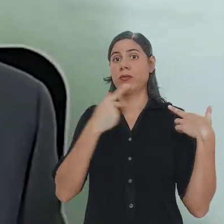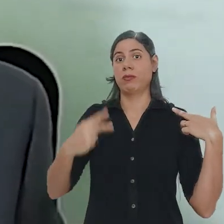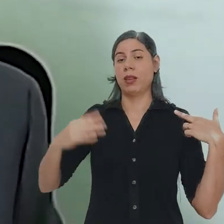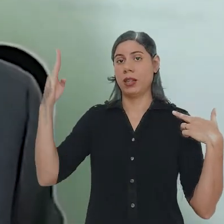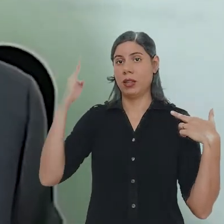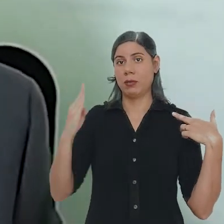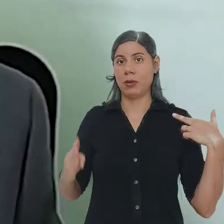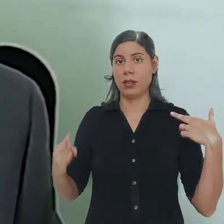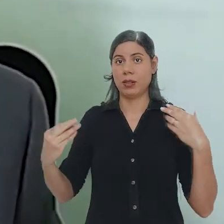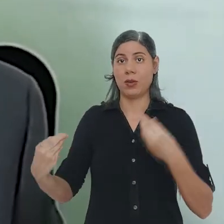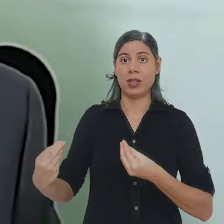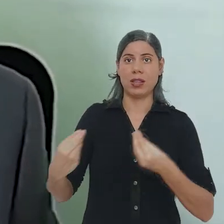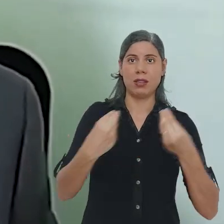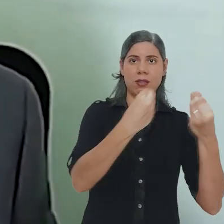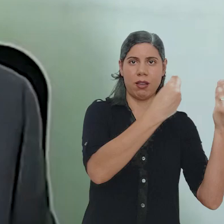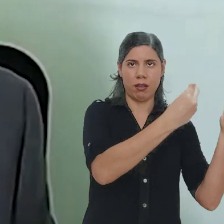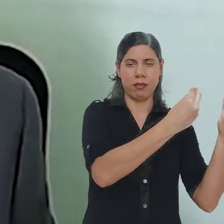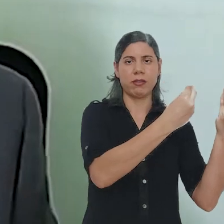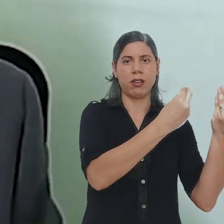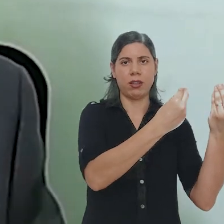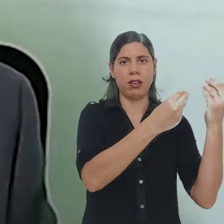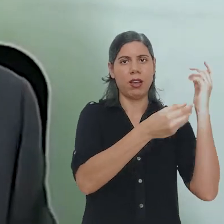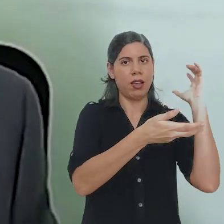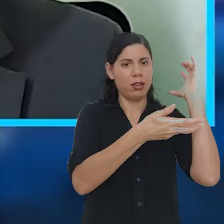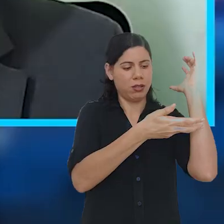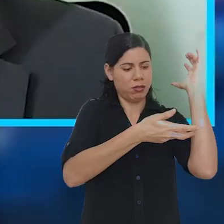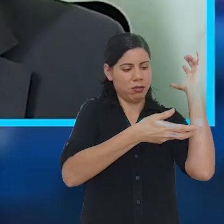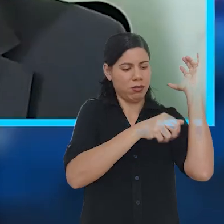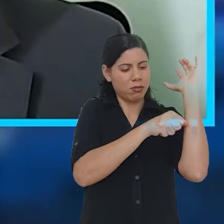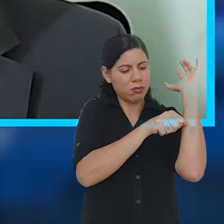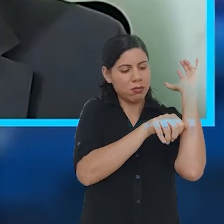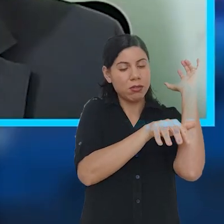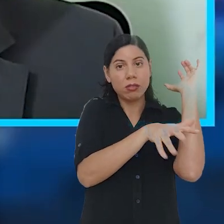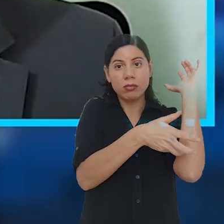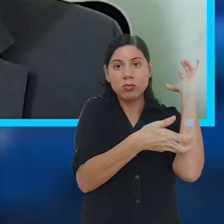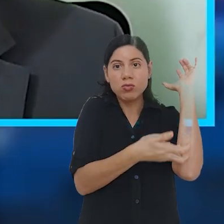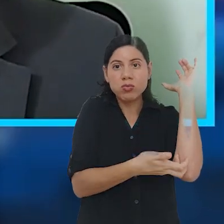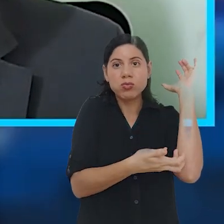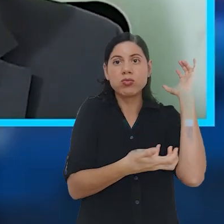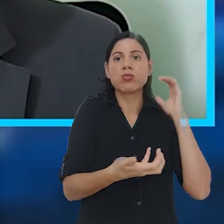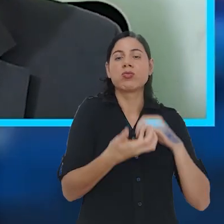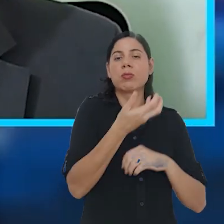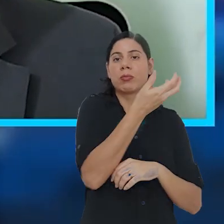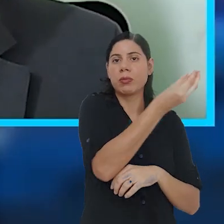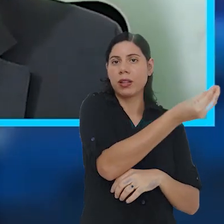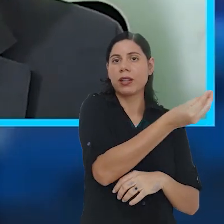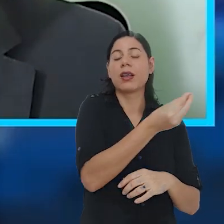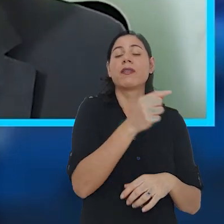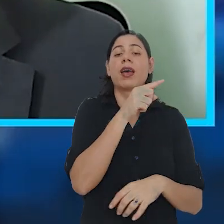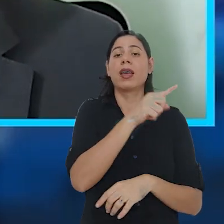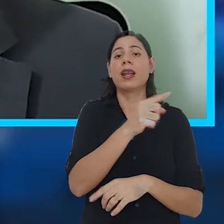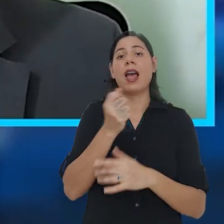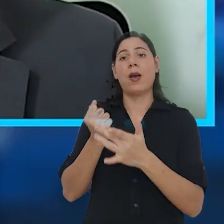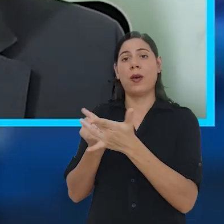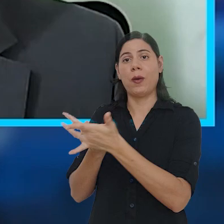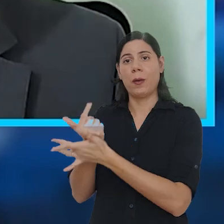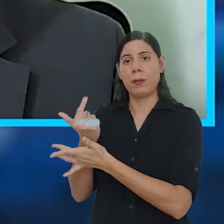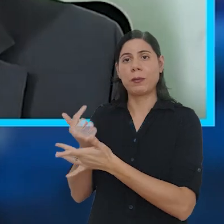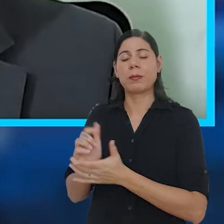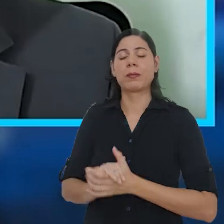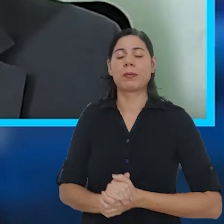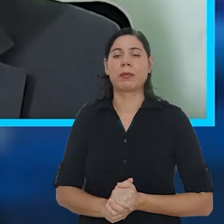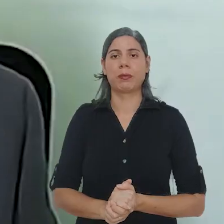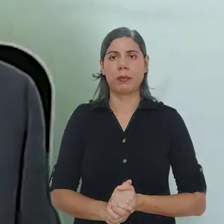que era o fornecedor da matéria-prima, no caso o látex, e os Estados Unidos, que seriam os principais compradores